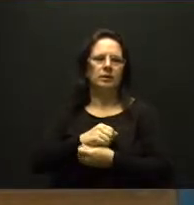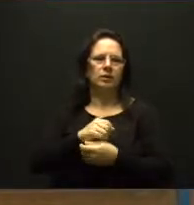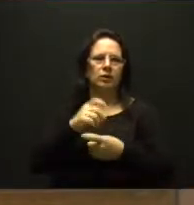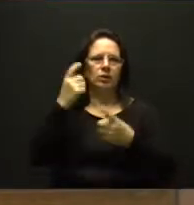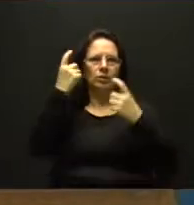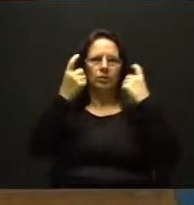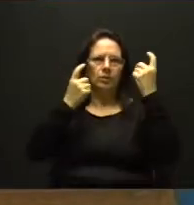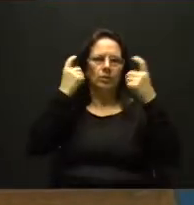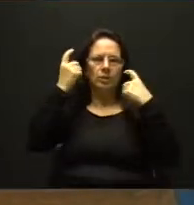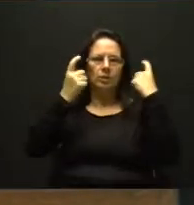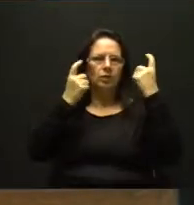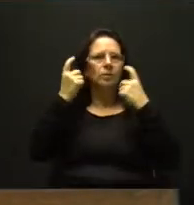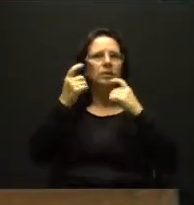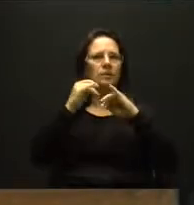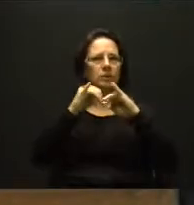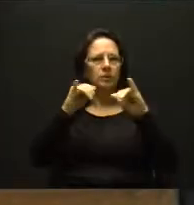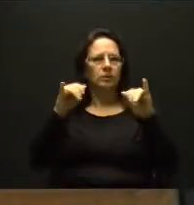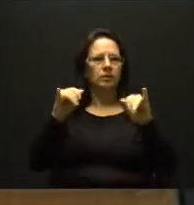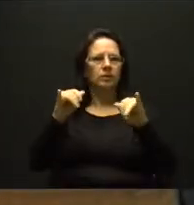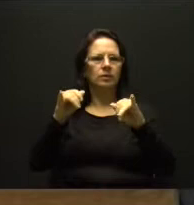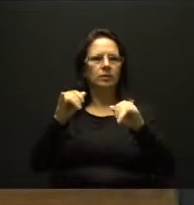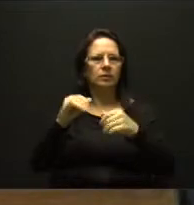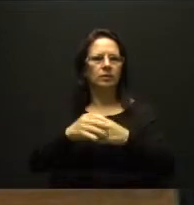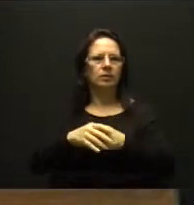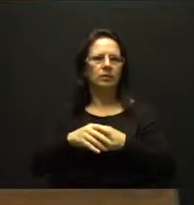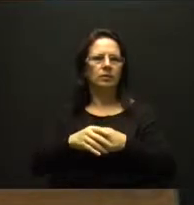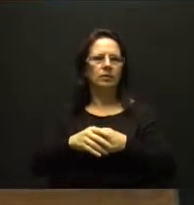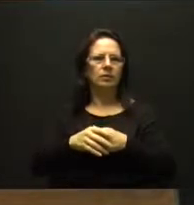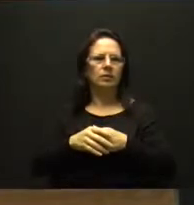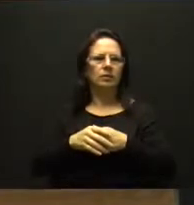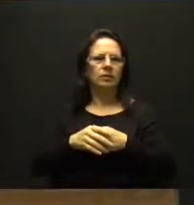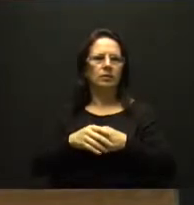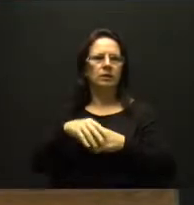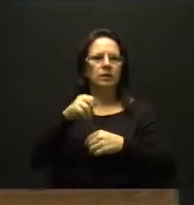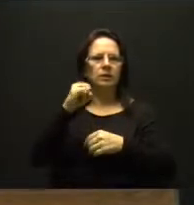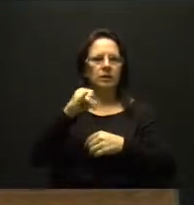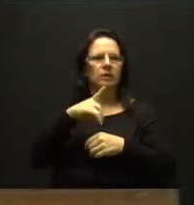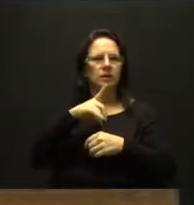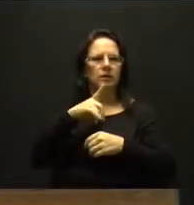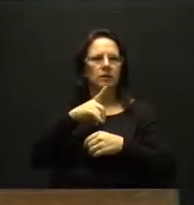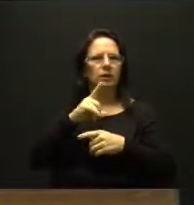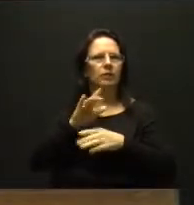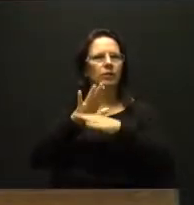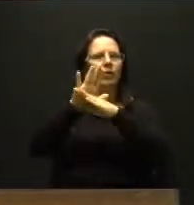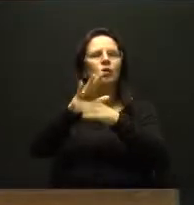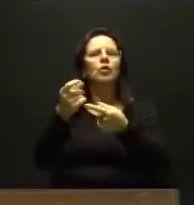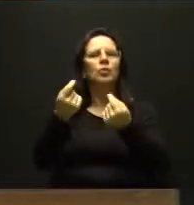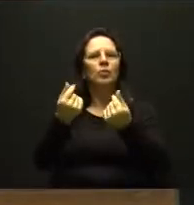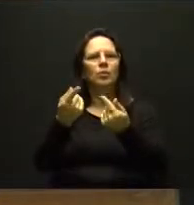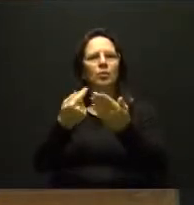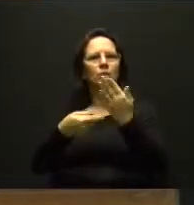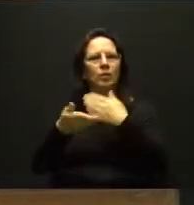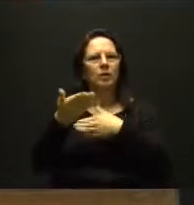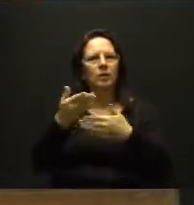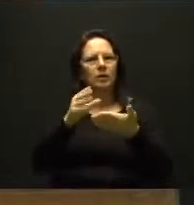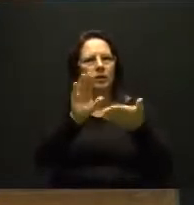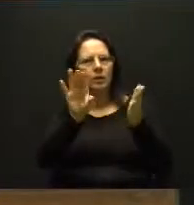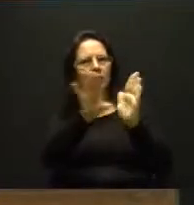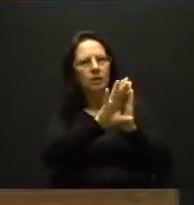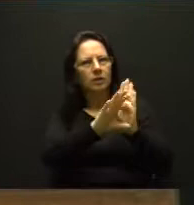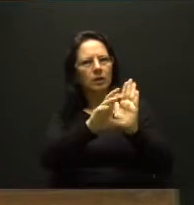a vossa excelência porque se teve o recurso porque até quando